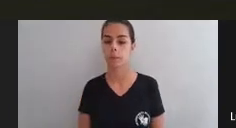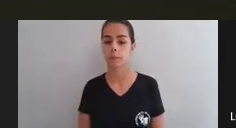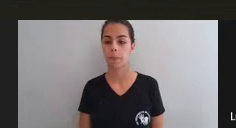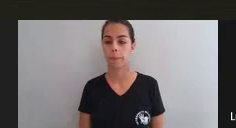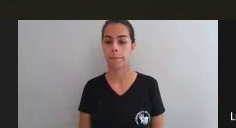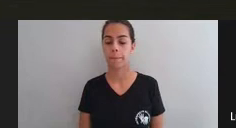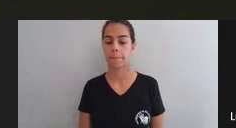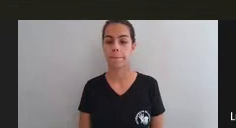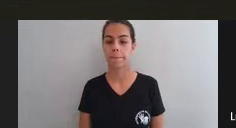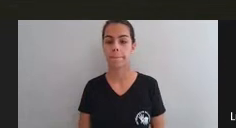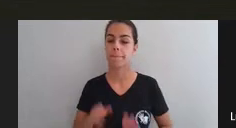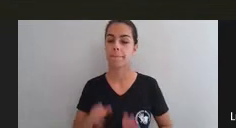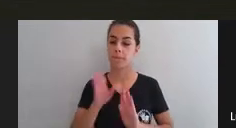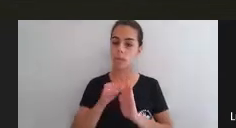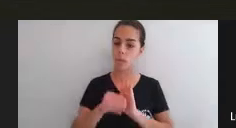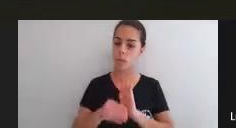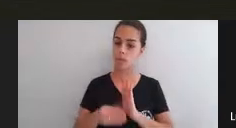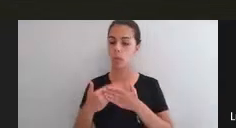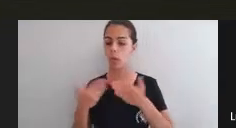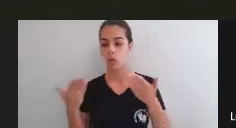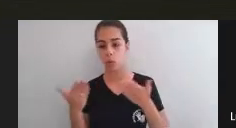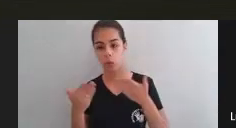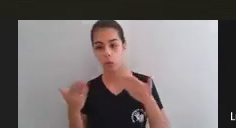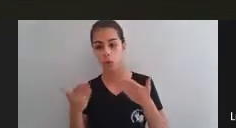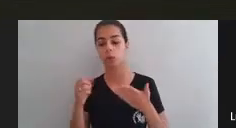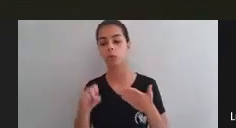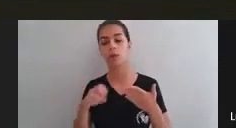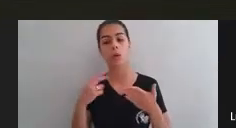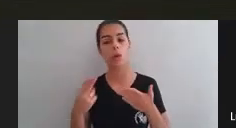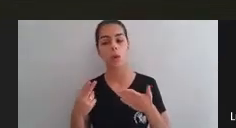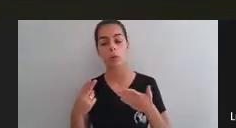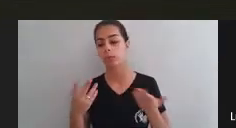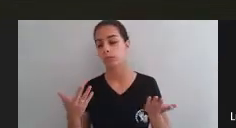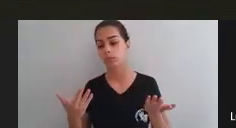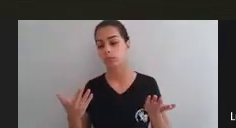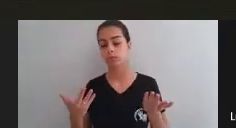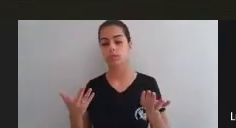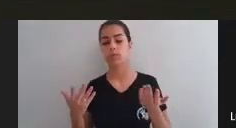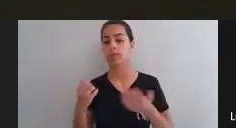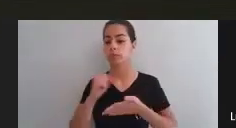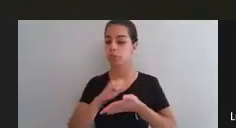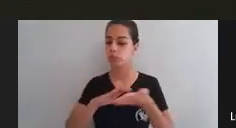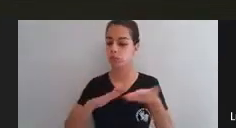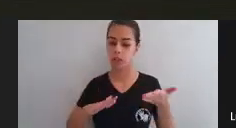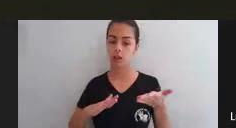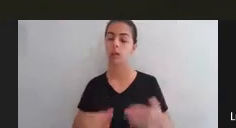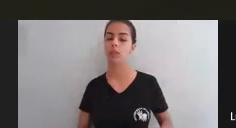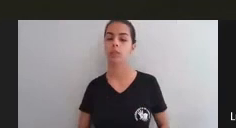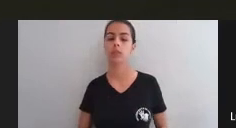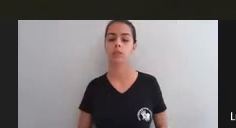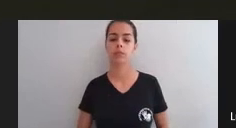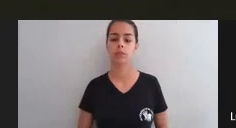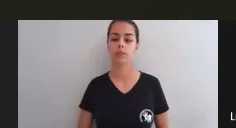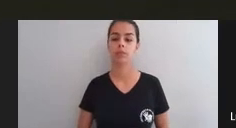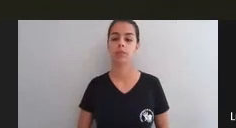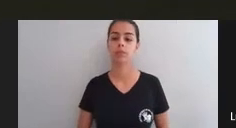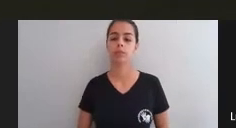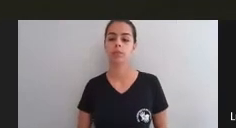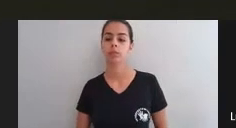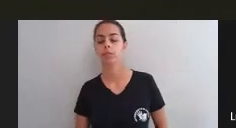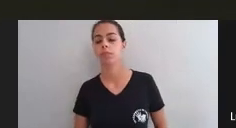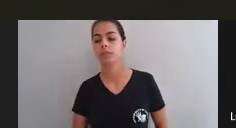tanto nos conteúdos da aula de hoje, ou mesmo nos exercícios, alguma